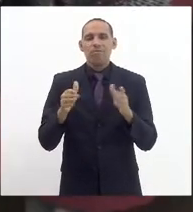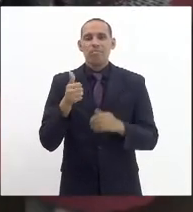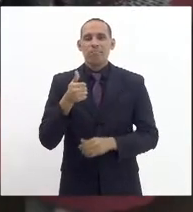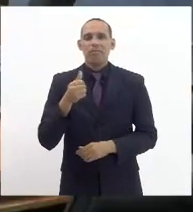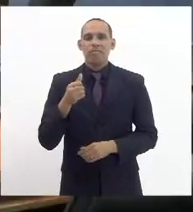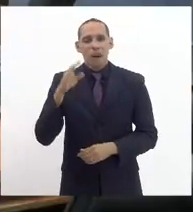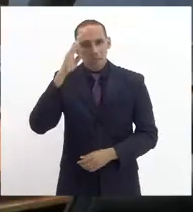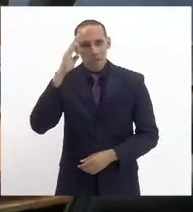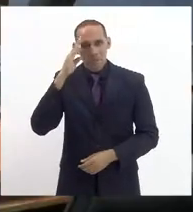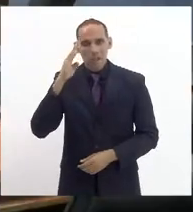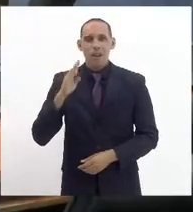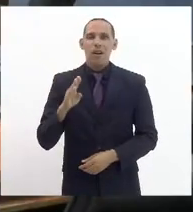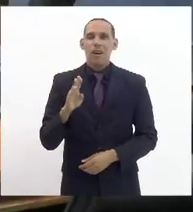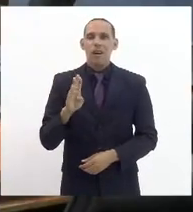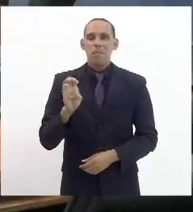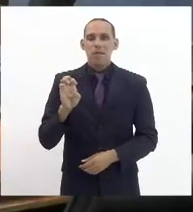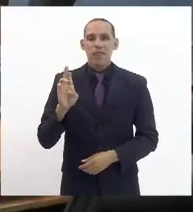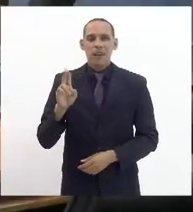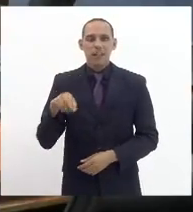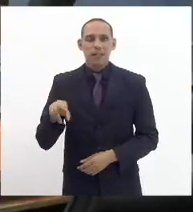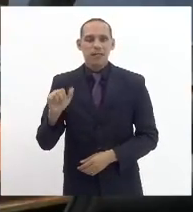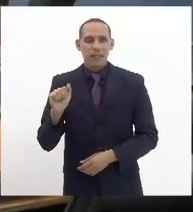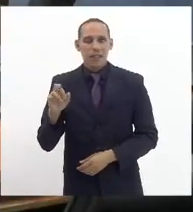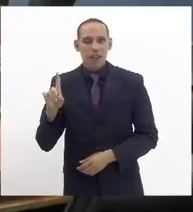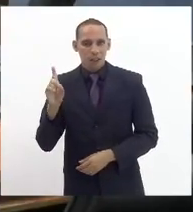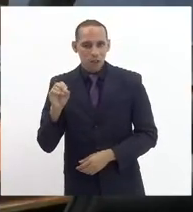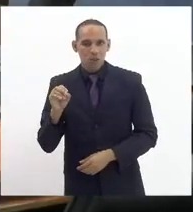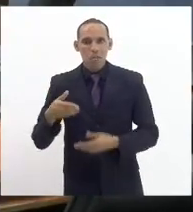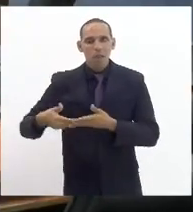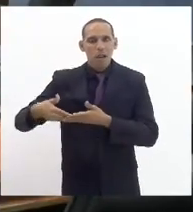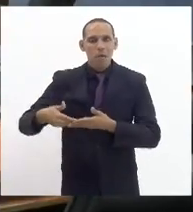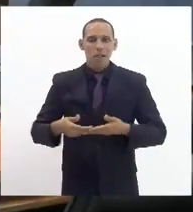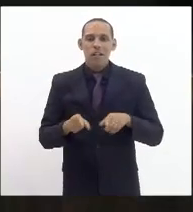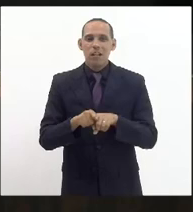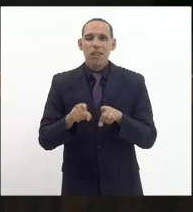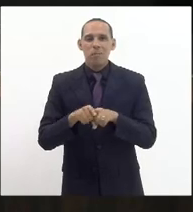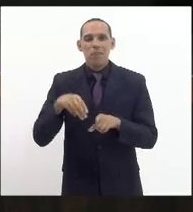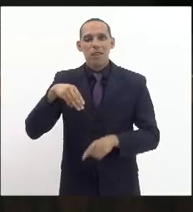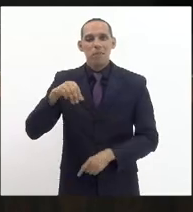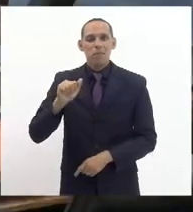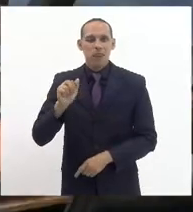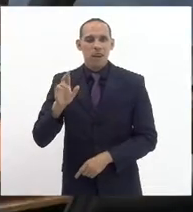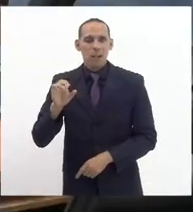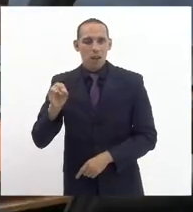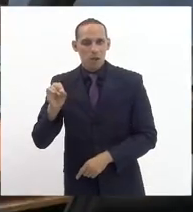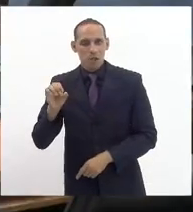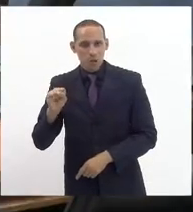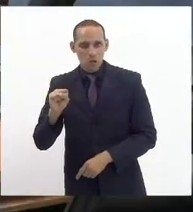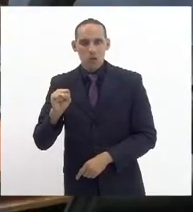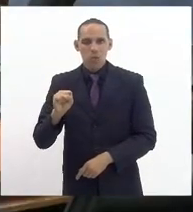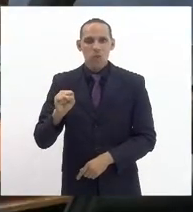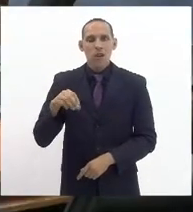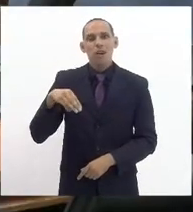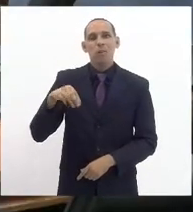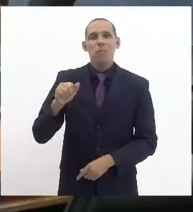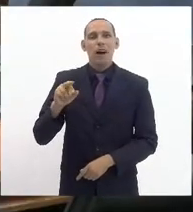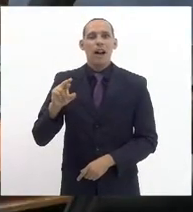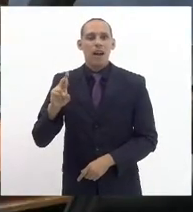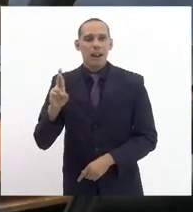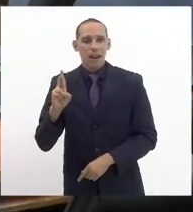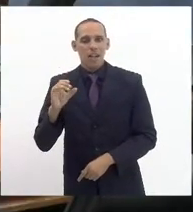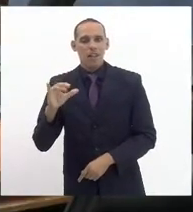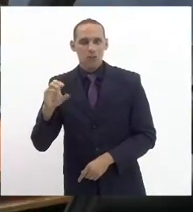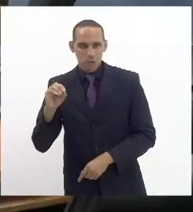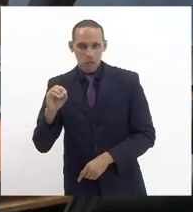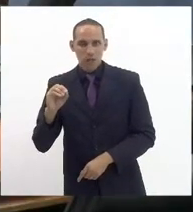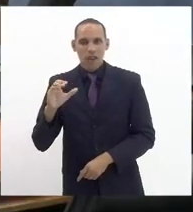Subtenente Bernardo, Bebetão, vai. Ok. Deputado Marcos Vinícius. Marcos deputado Vinícius. Márcio Canella. Okay.